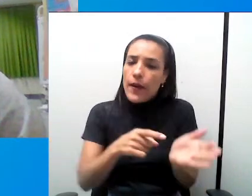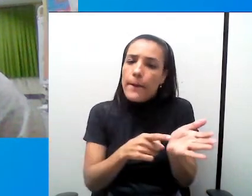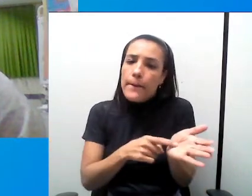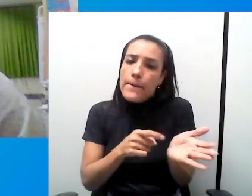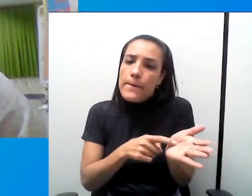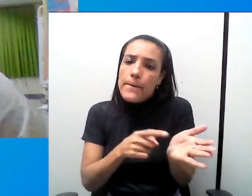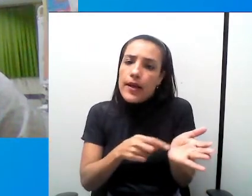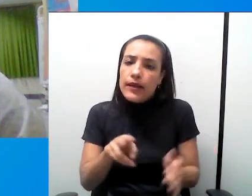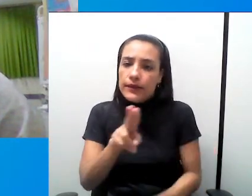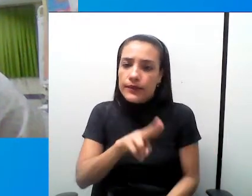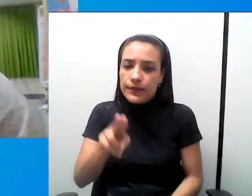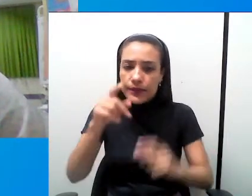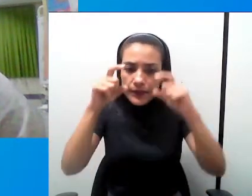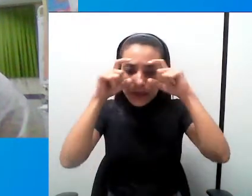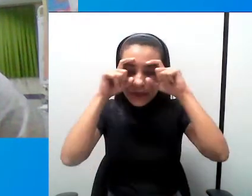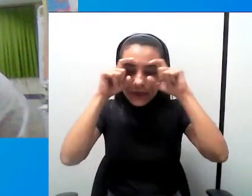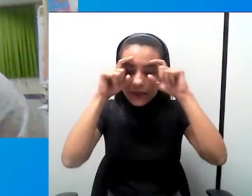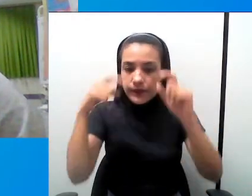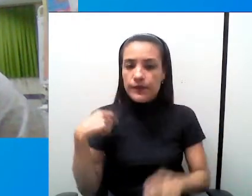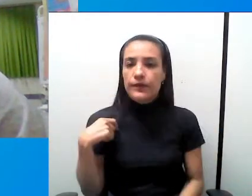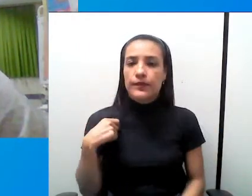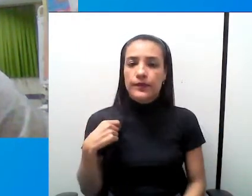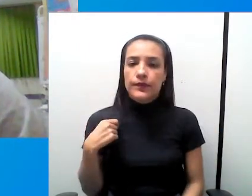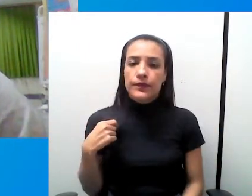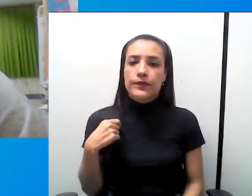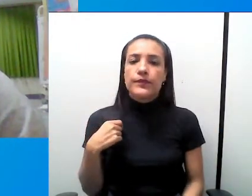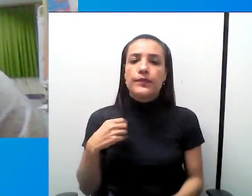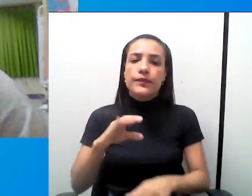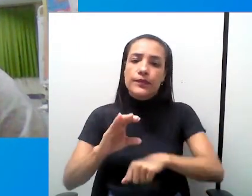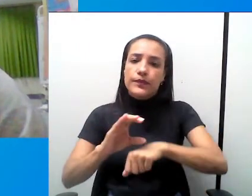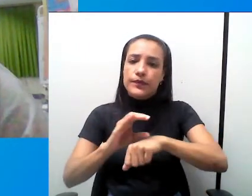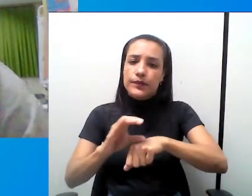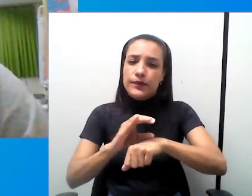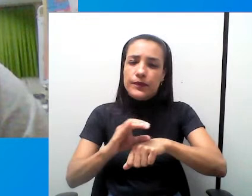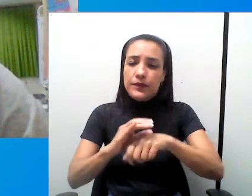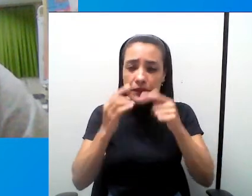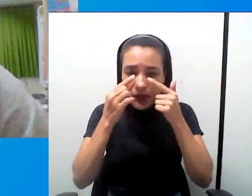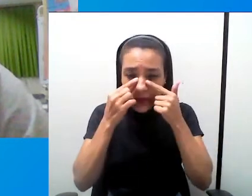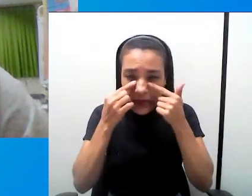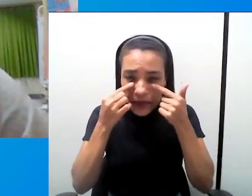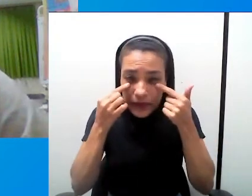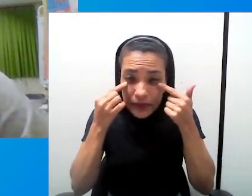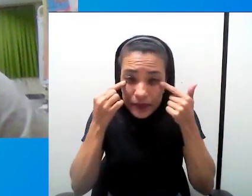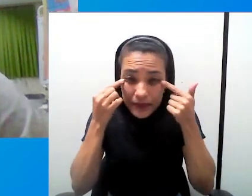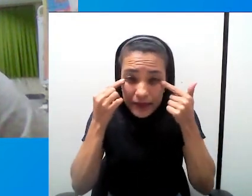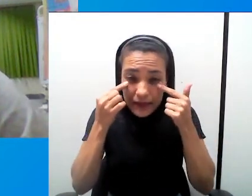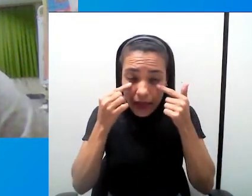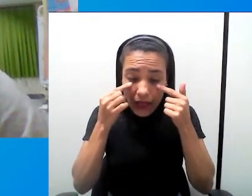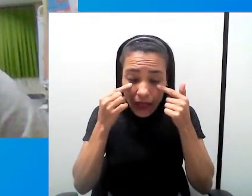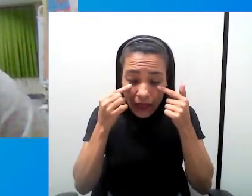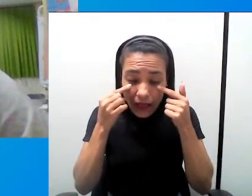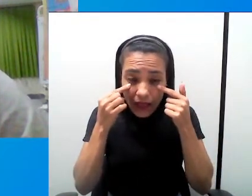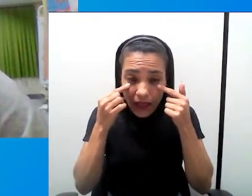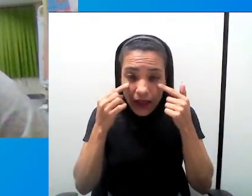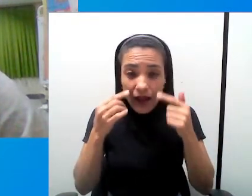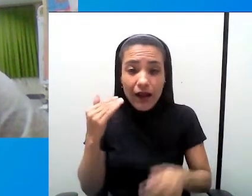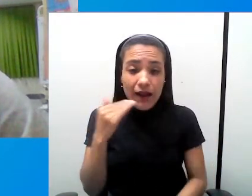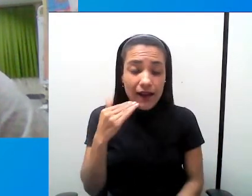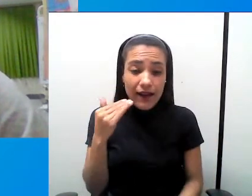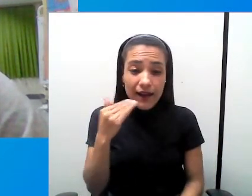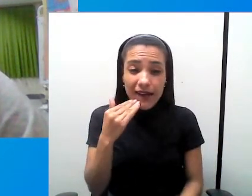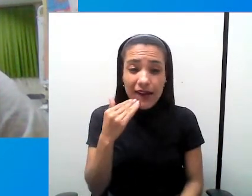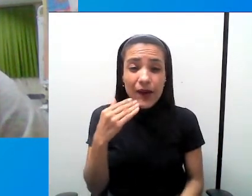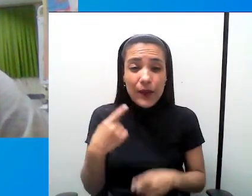aro preto, camisa cinza e tenho aqui algumas olheiras de quem é pai de sua segunda filha há menos de um